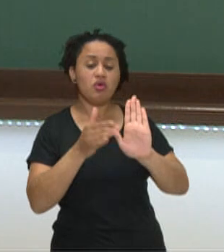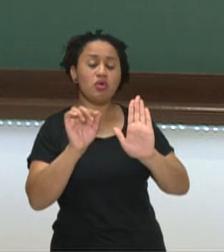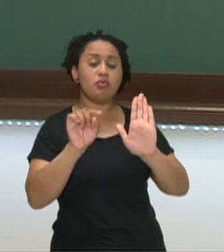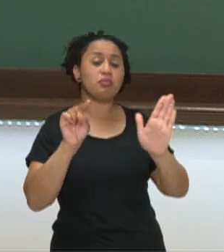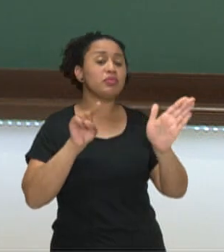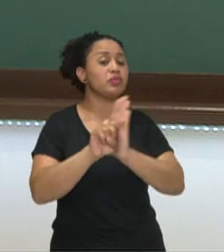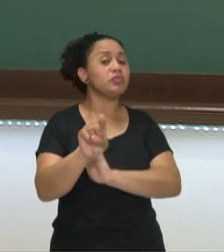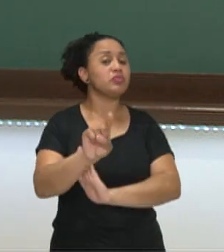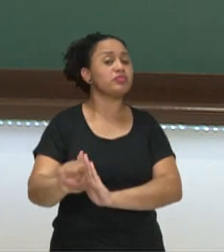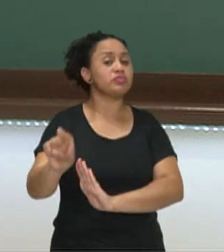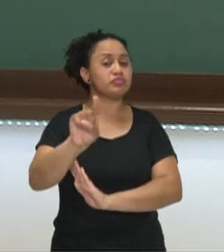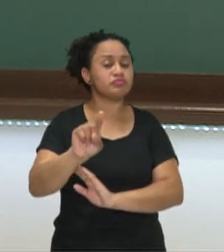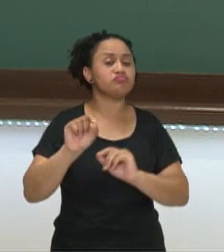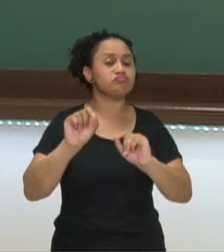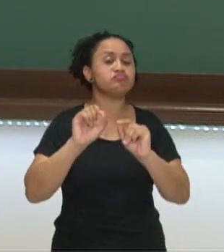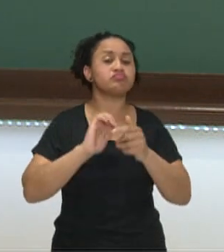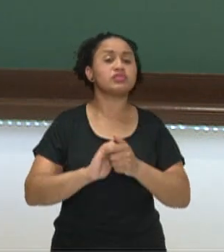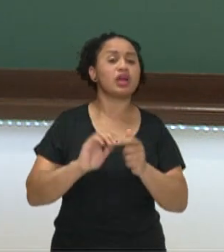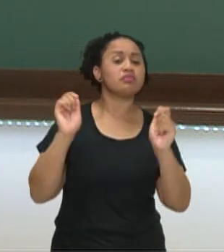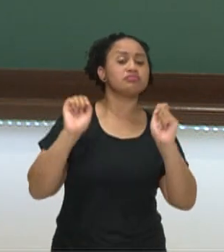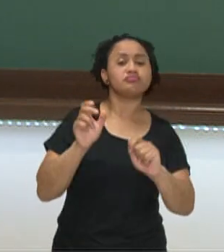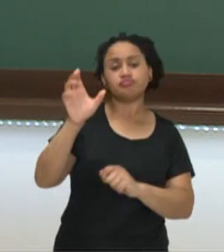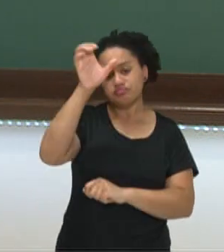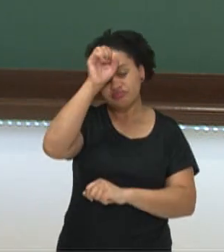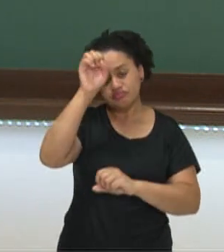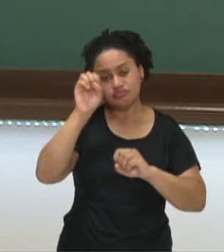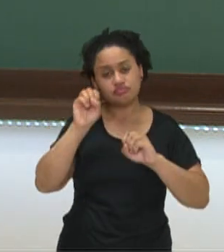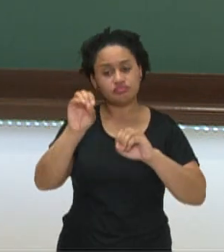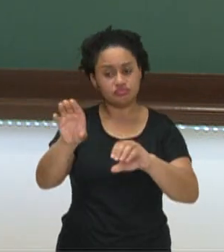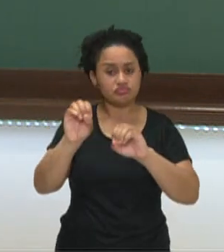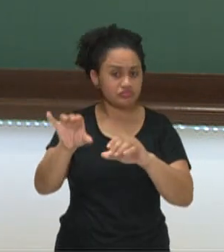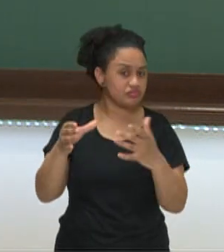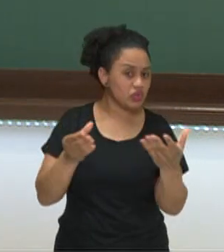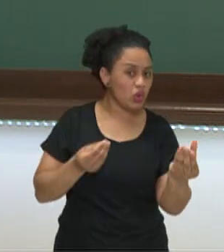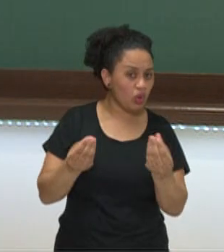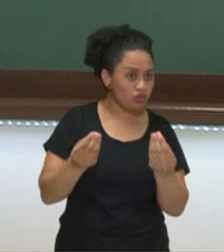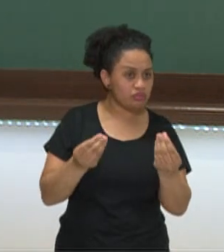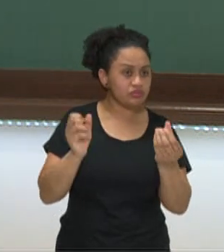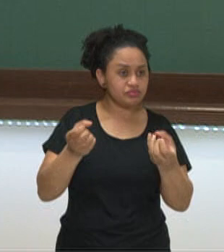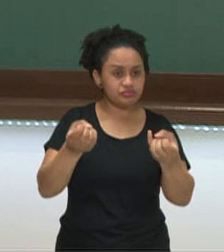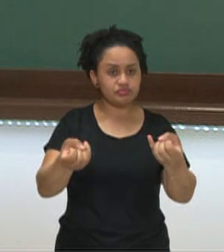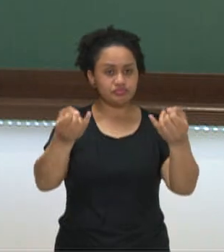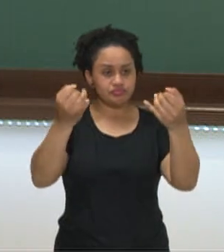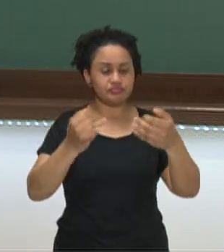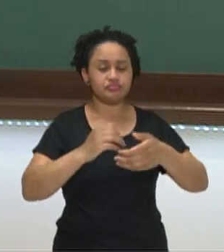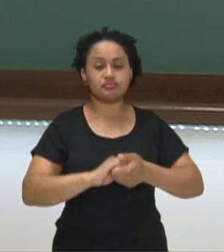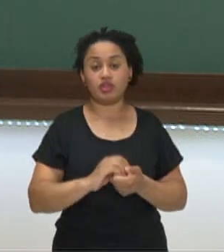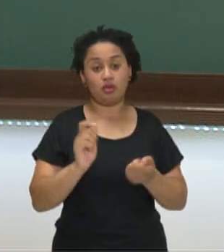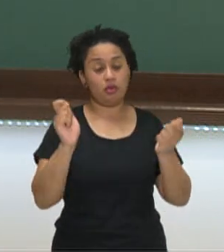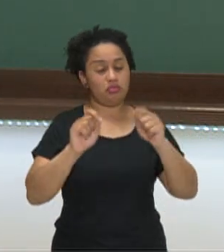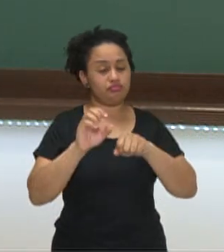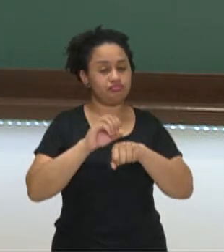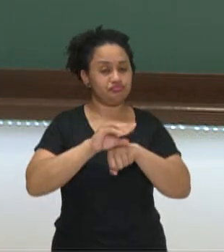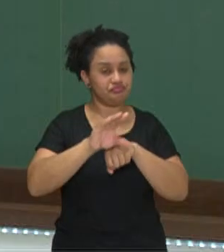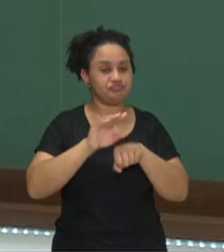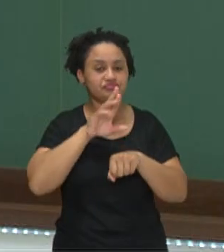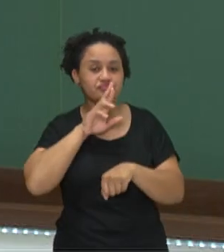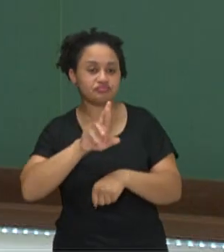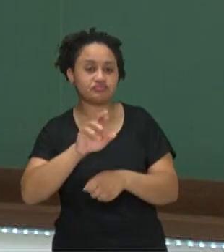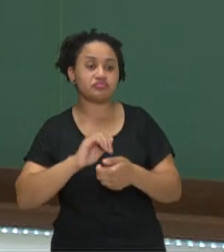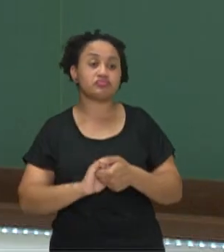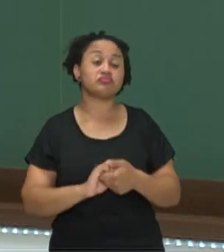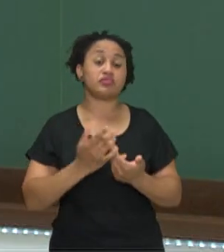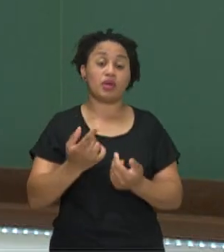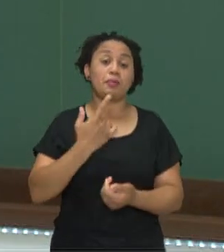você, né? É possível aprender ensinando? Então, comente aí, né? Trago aqui a nossa possibilidade de resposta.